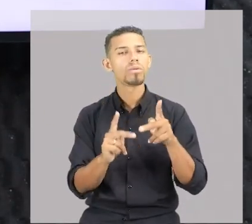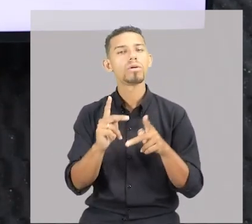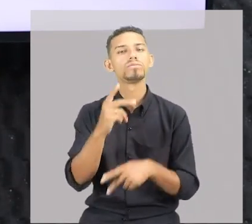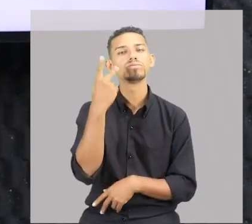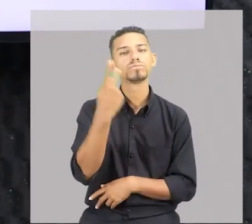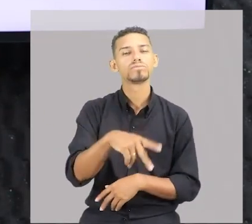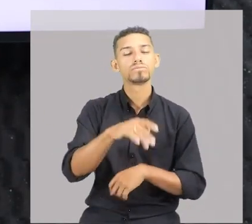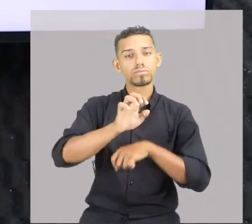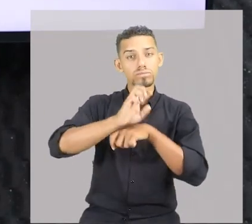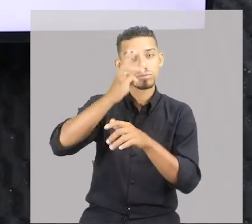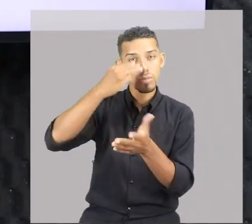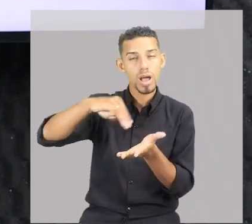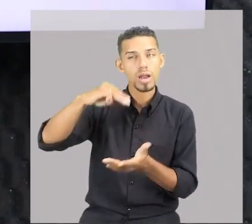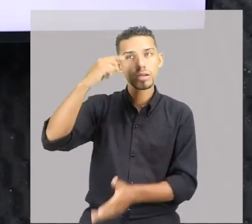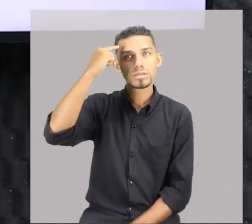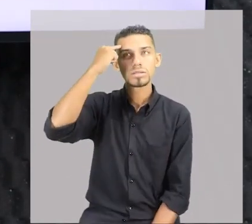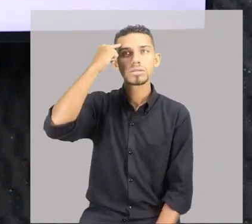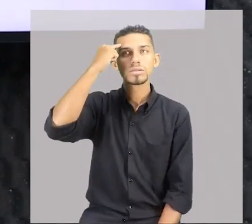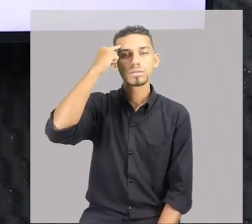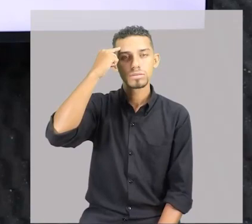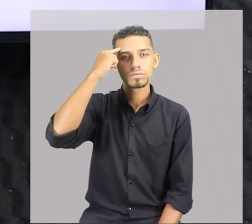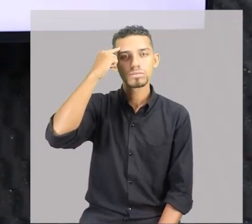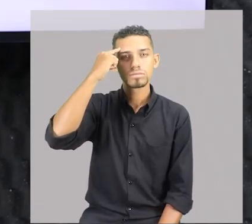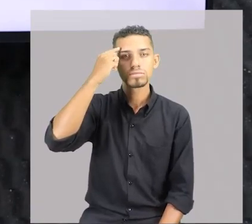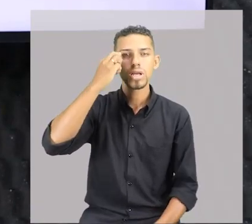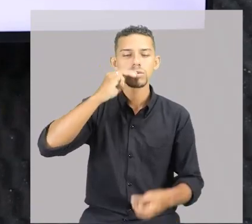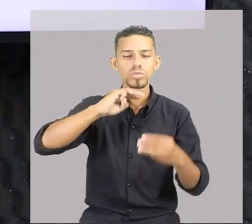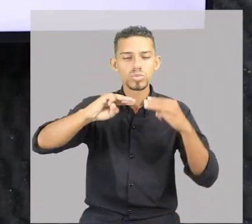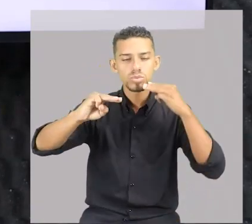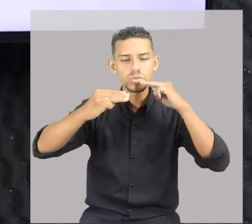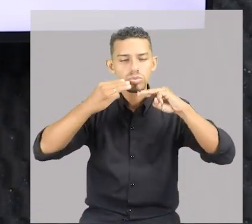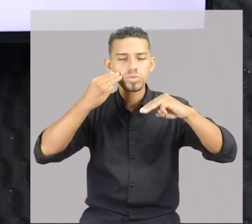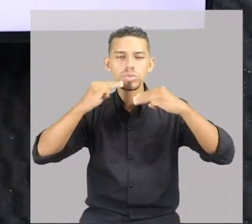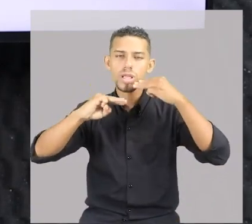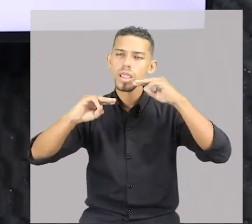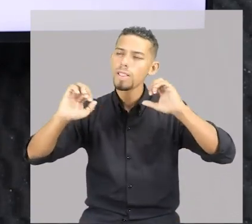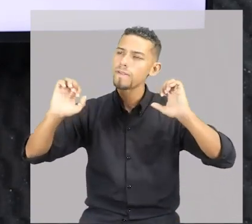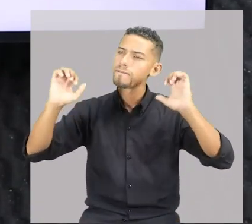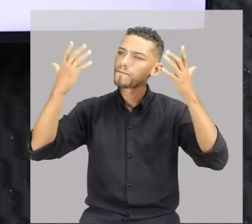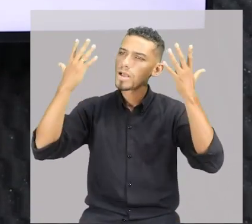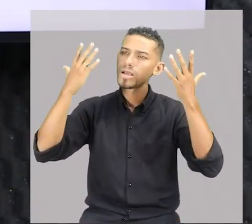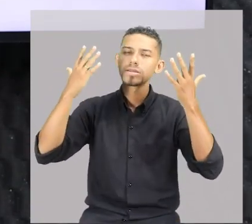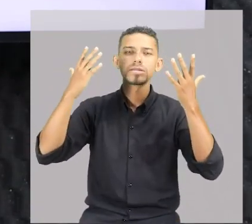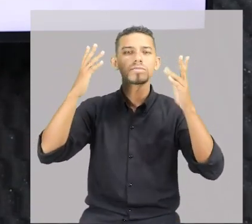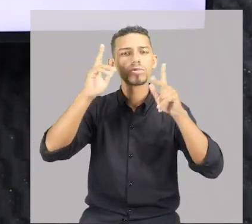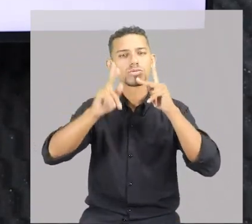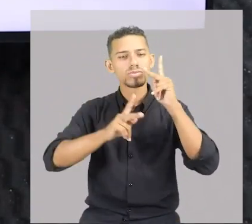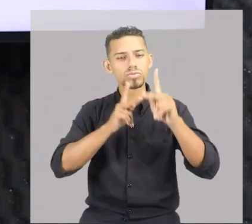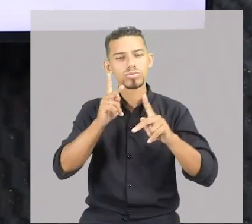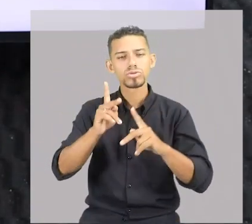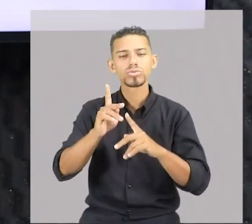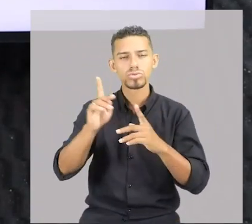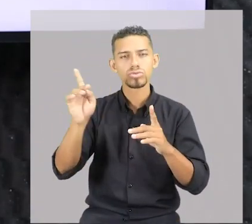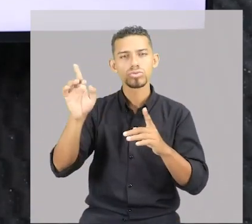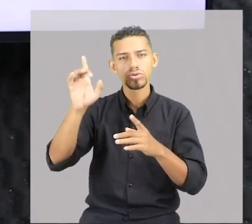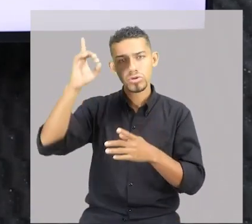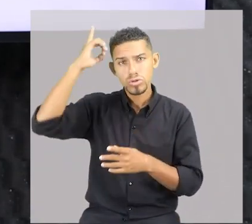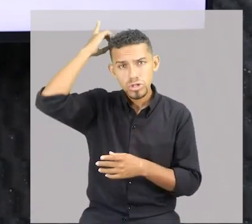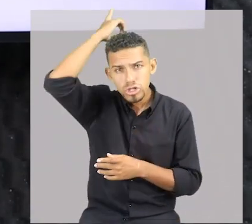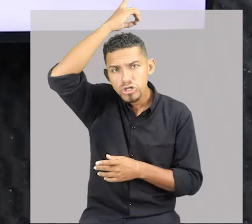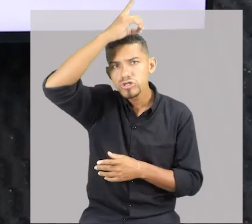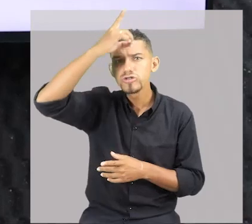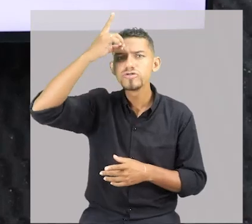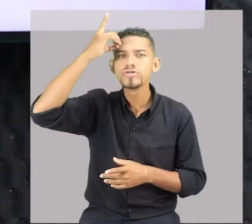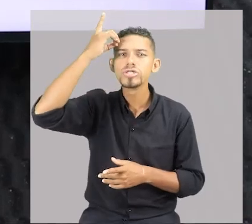Quando a gente pensa no Maranhão, a gente pensa nas músicas, nas festas populares, na festa do divino, no Bumba